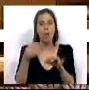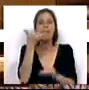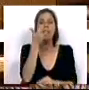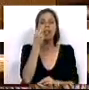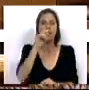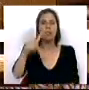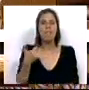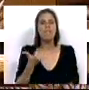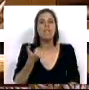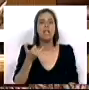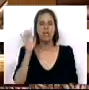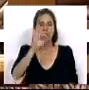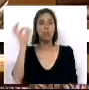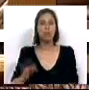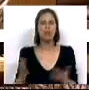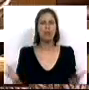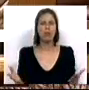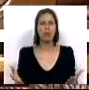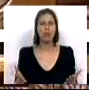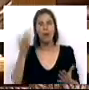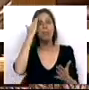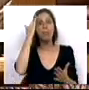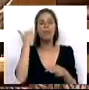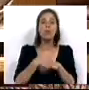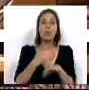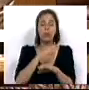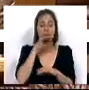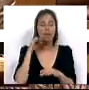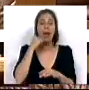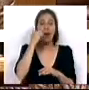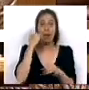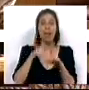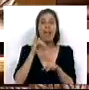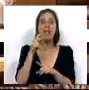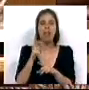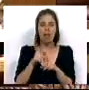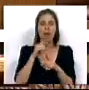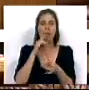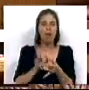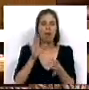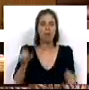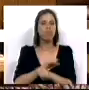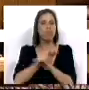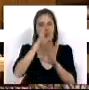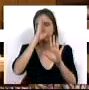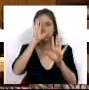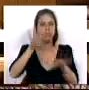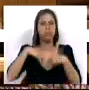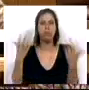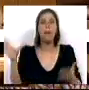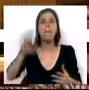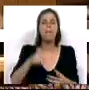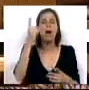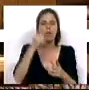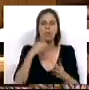os 23,25%. Prevê o setor que este agravamento do IVA possa ser a gota de água para mais